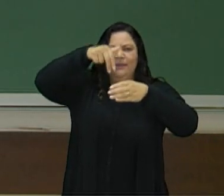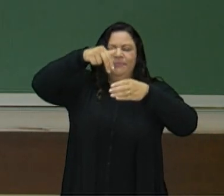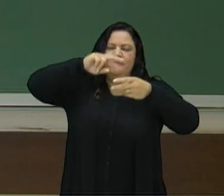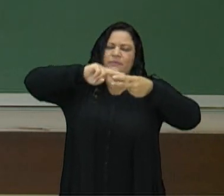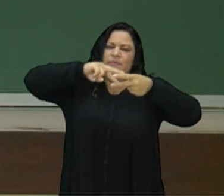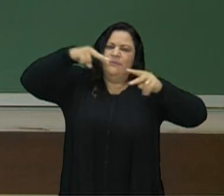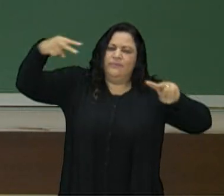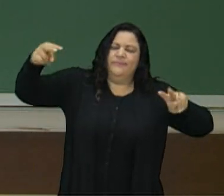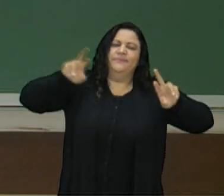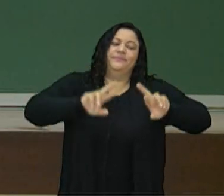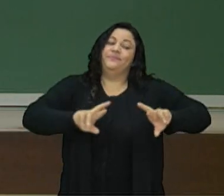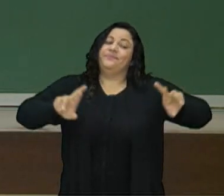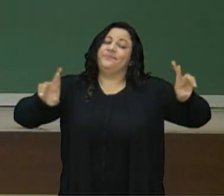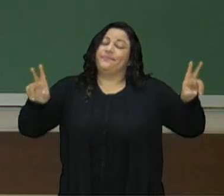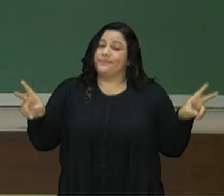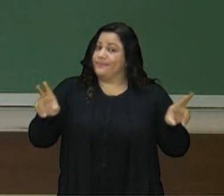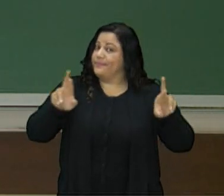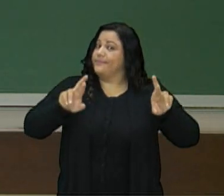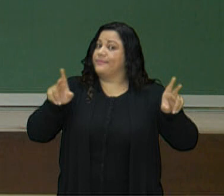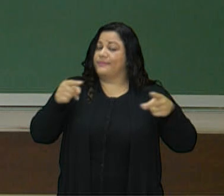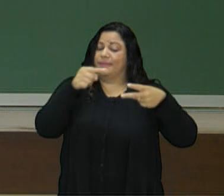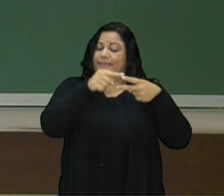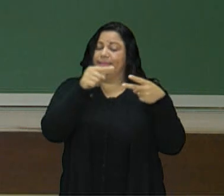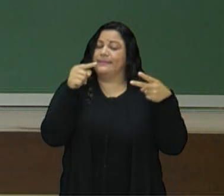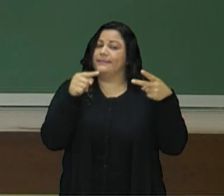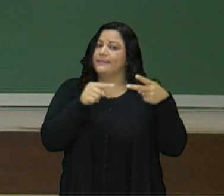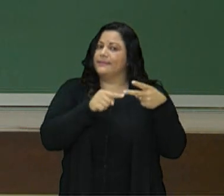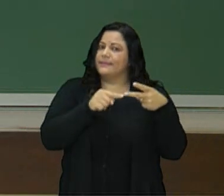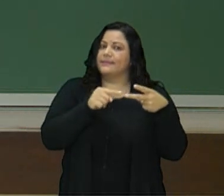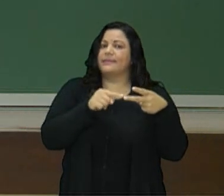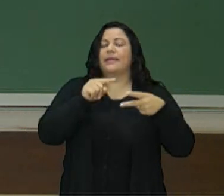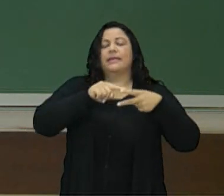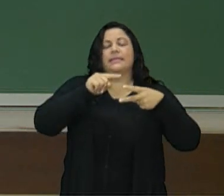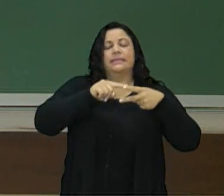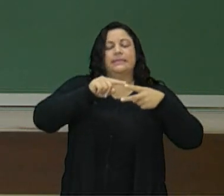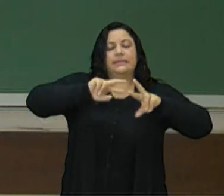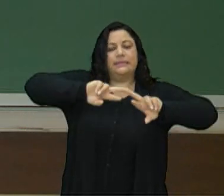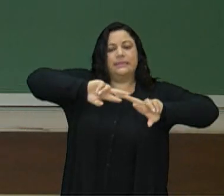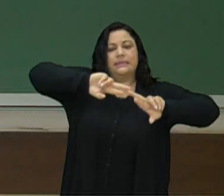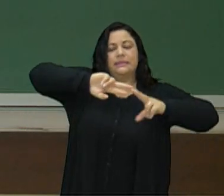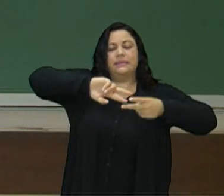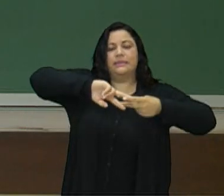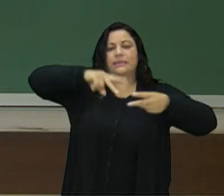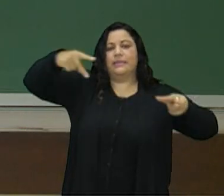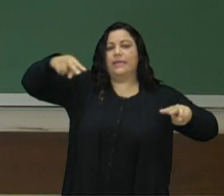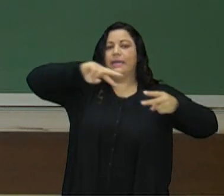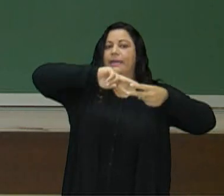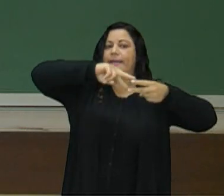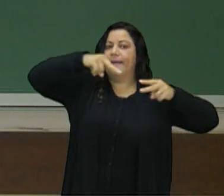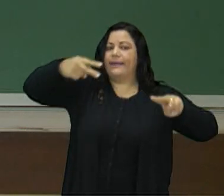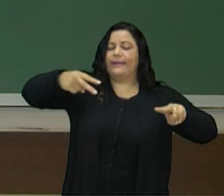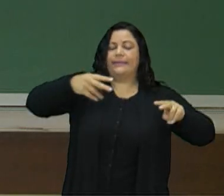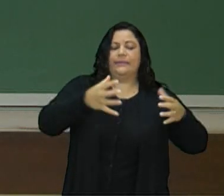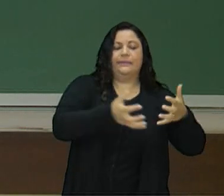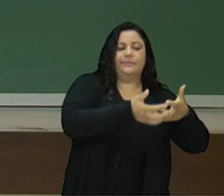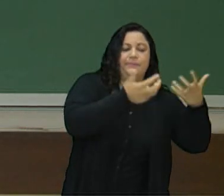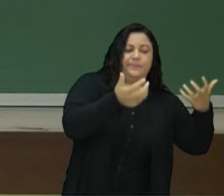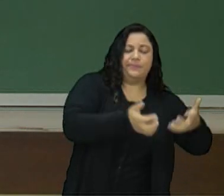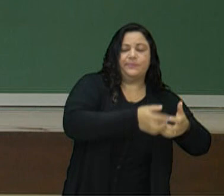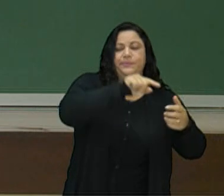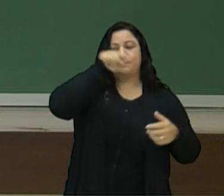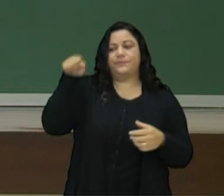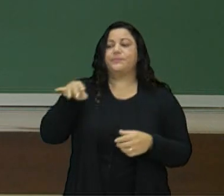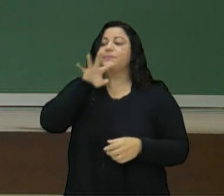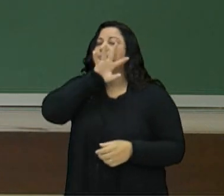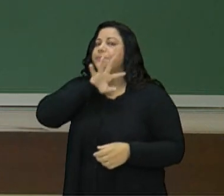diferenças. Primeiro que a DNA da célula animal e da vegetal, apesar de terem carioteca, o